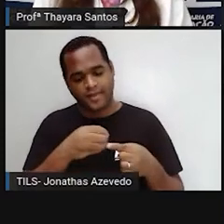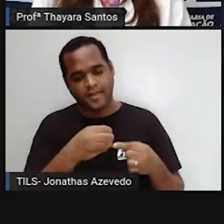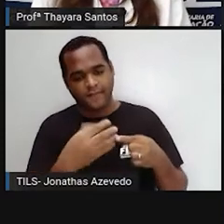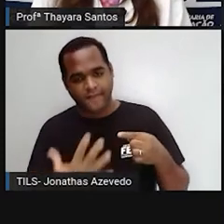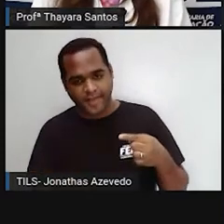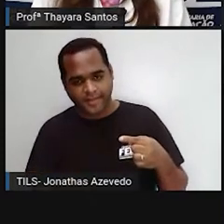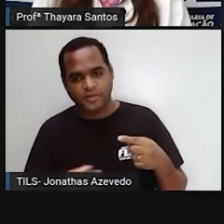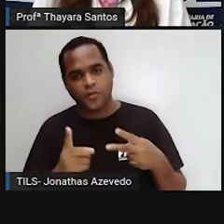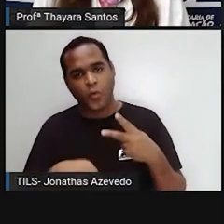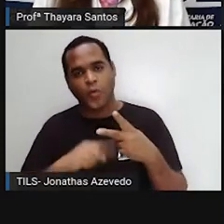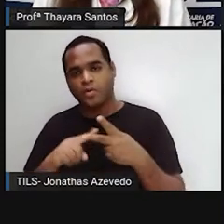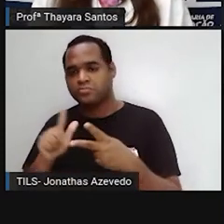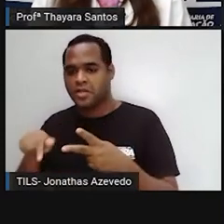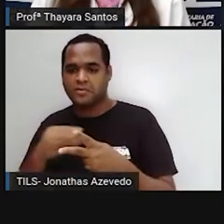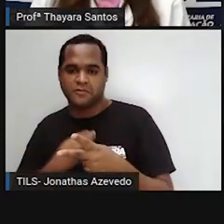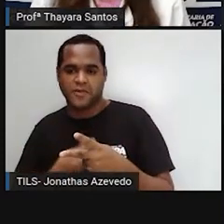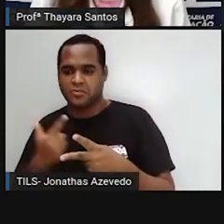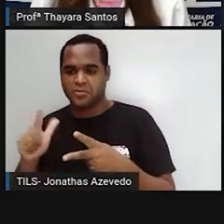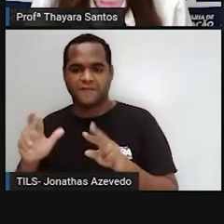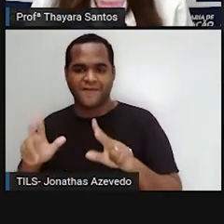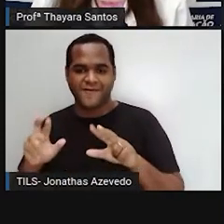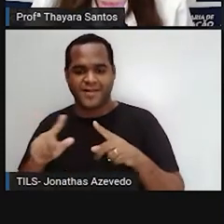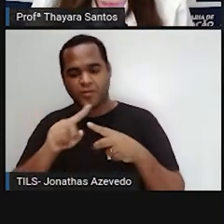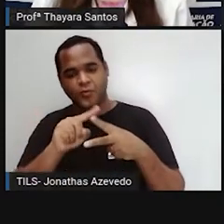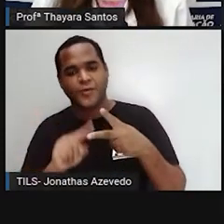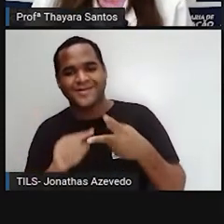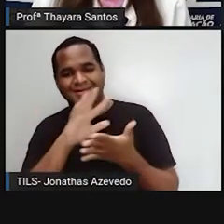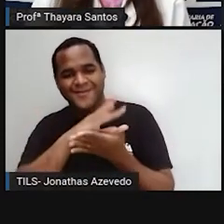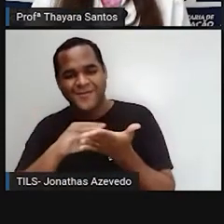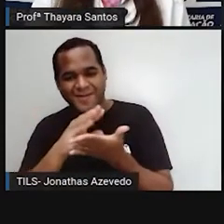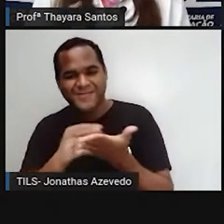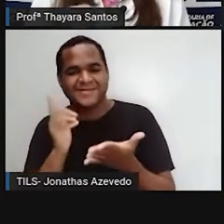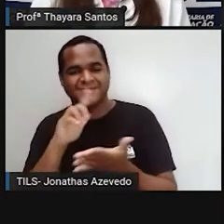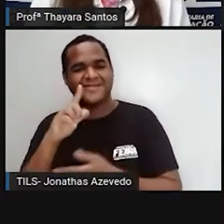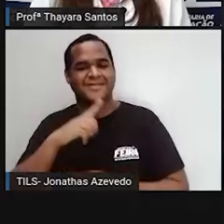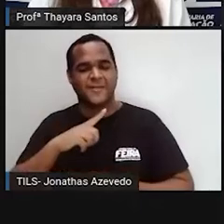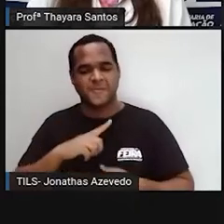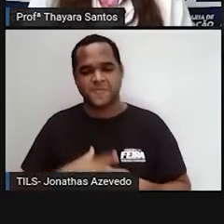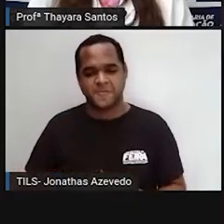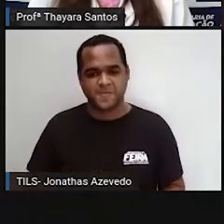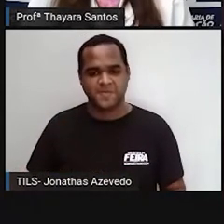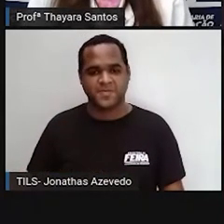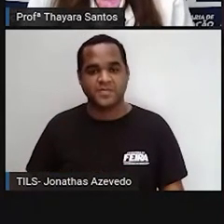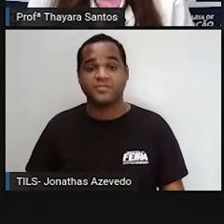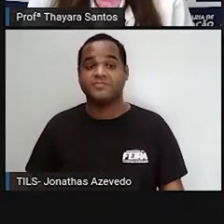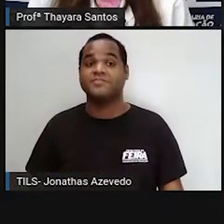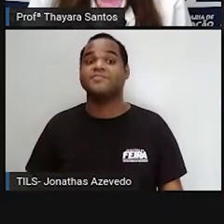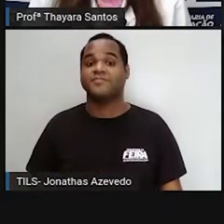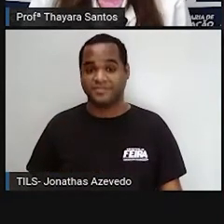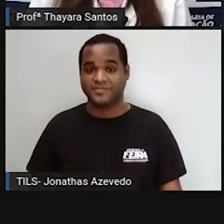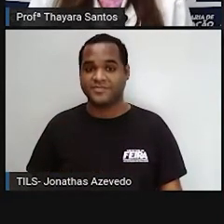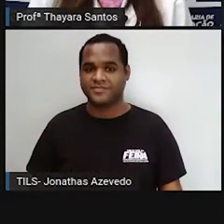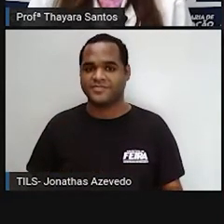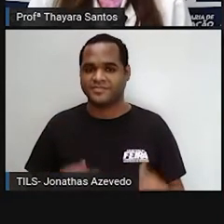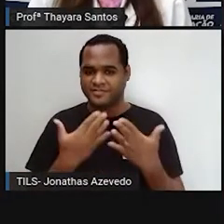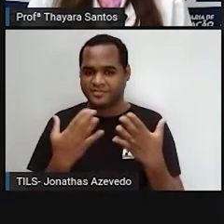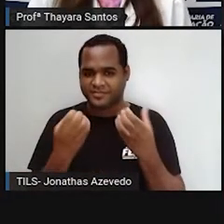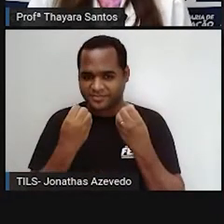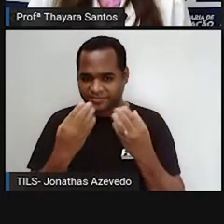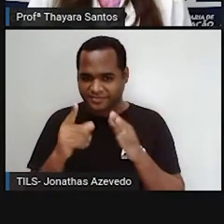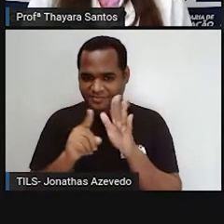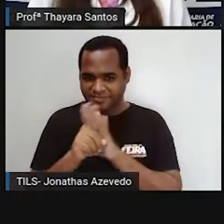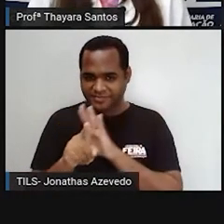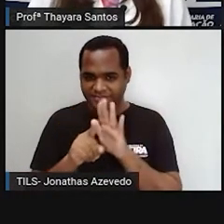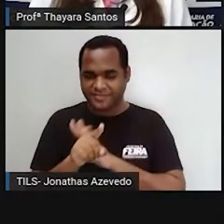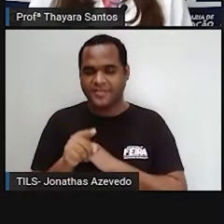gente vai ver hoje. Então, essa afirmação é verdadeira. E aí, gente, vocês gostaram do nosso